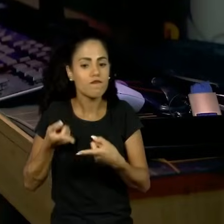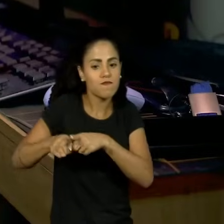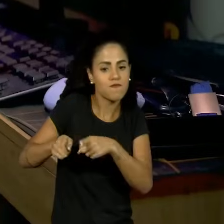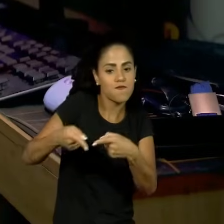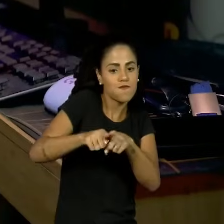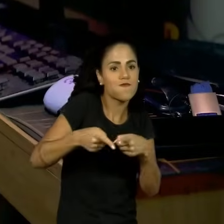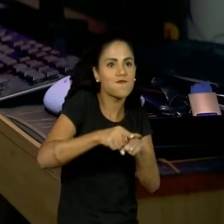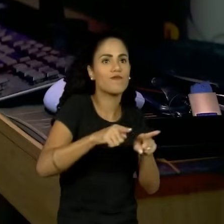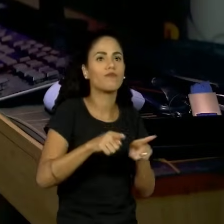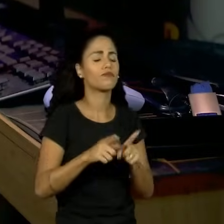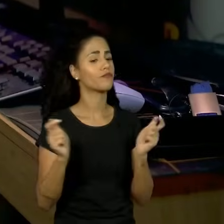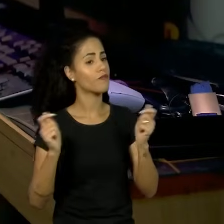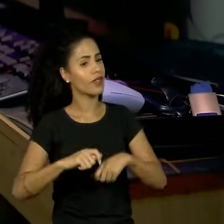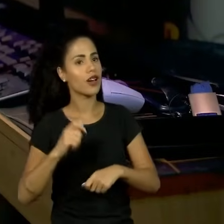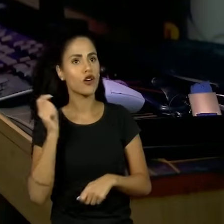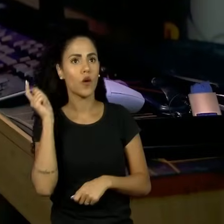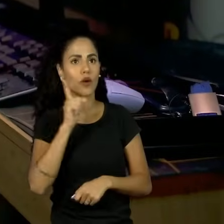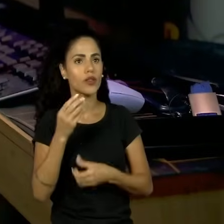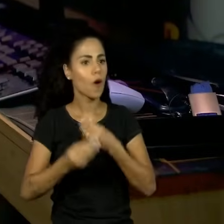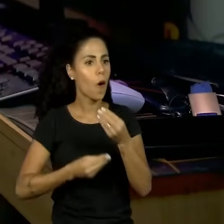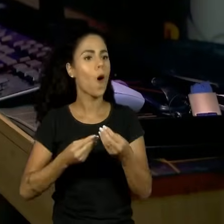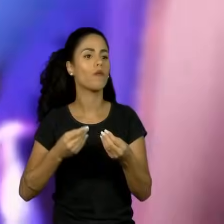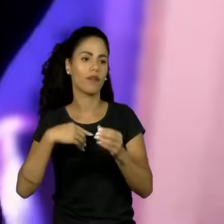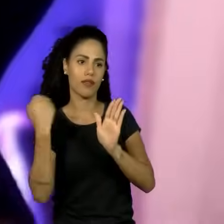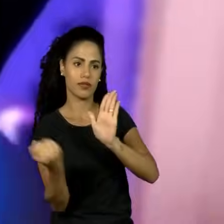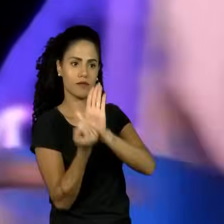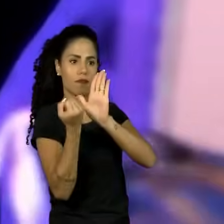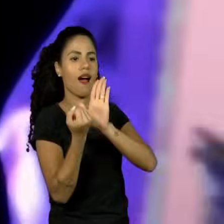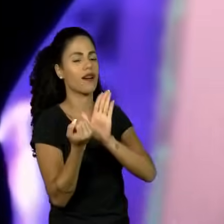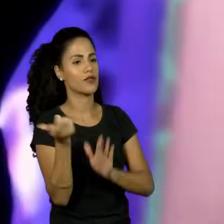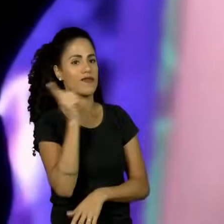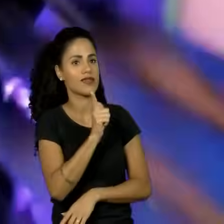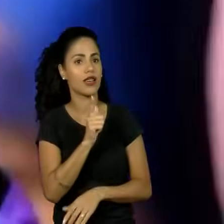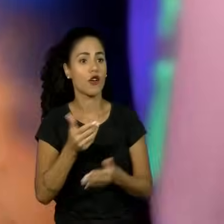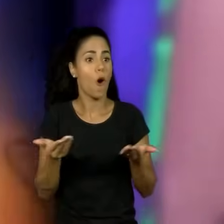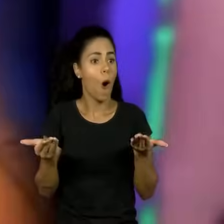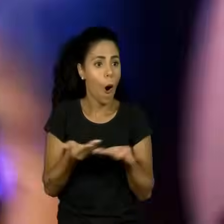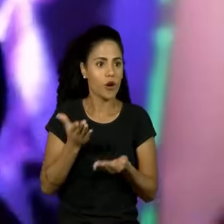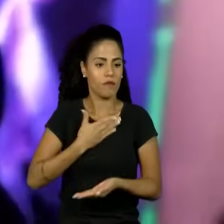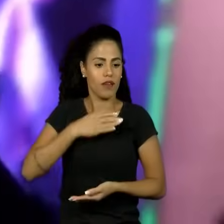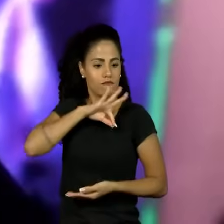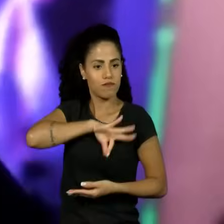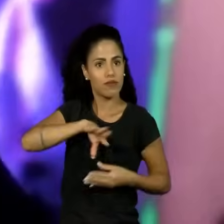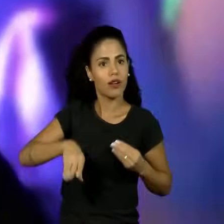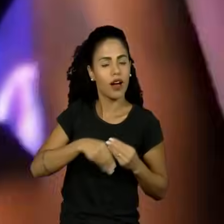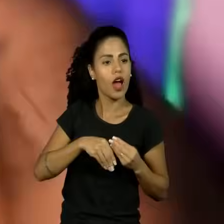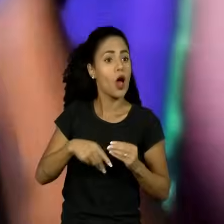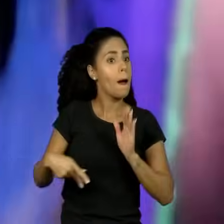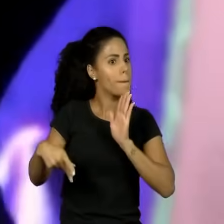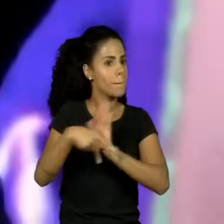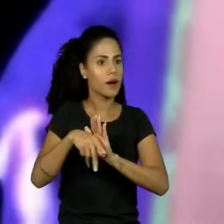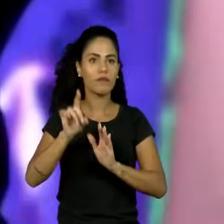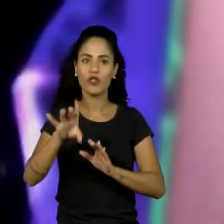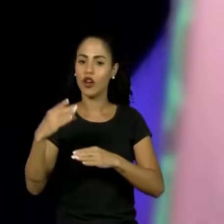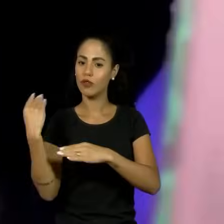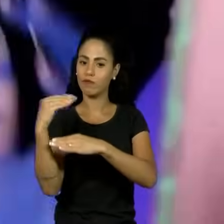publicidade através pelas marcas, né? Então, hoje em dia as minhas rendas são basicamente só de publicidade,